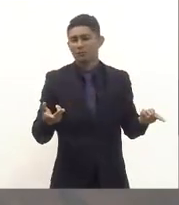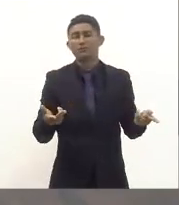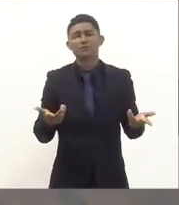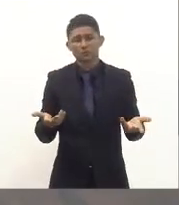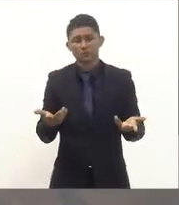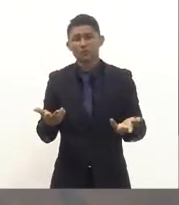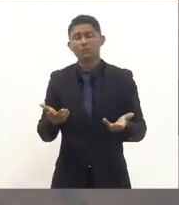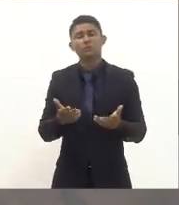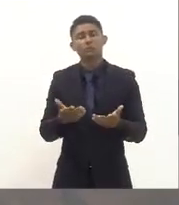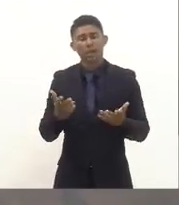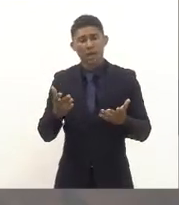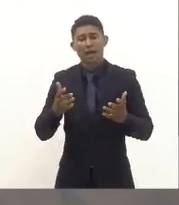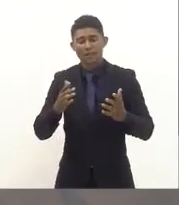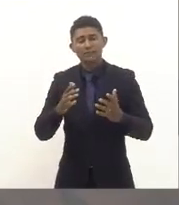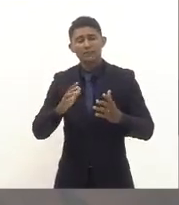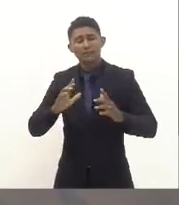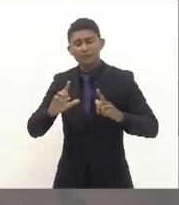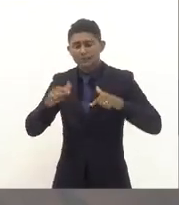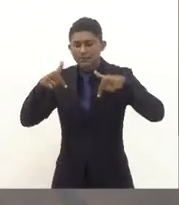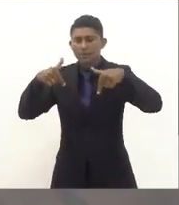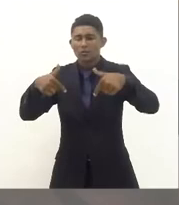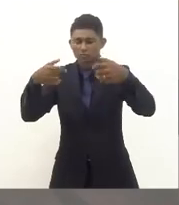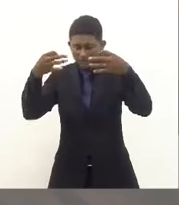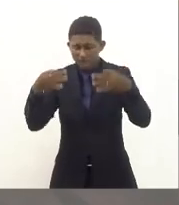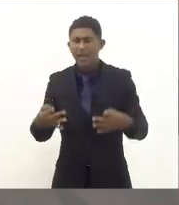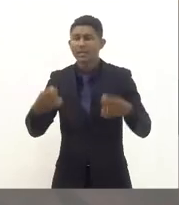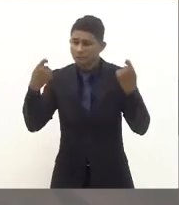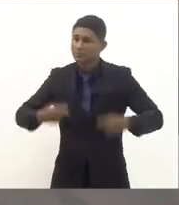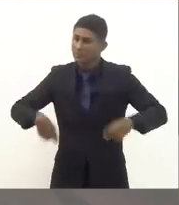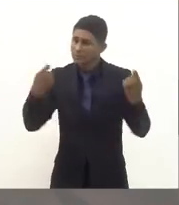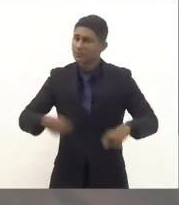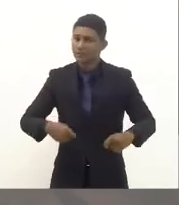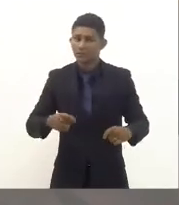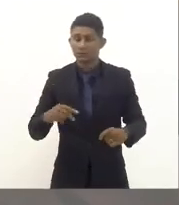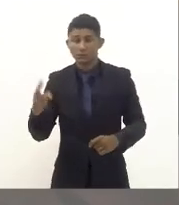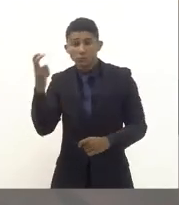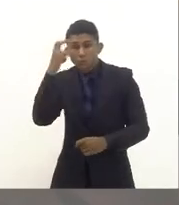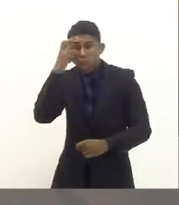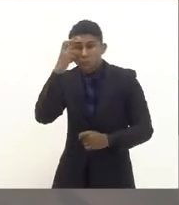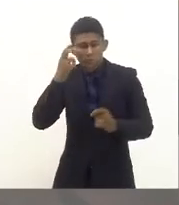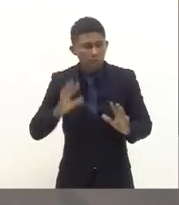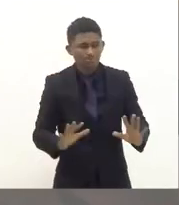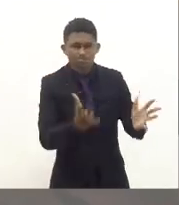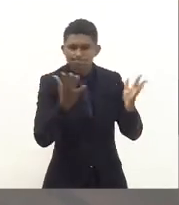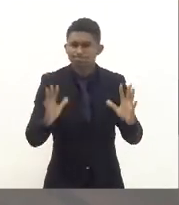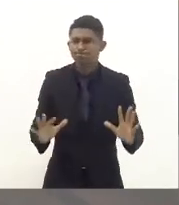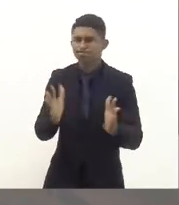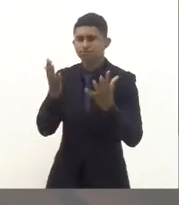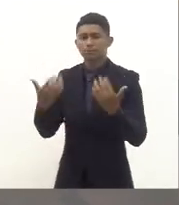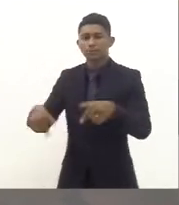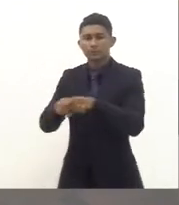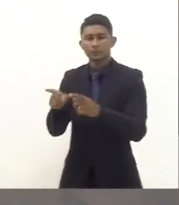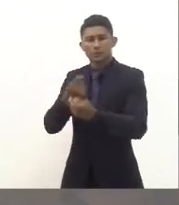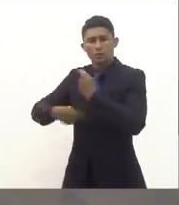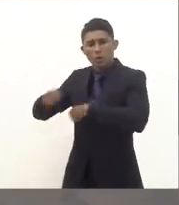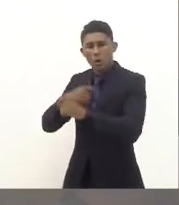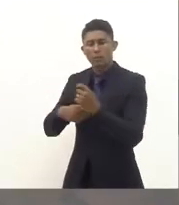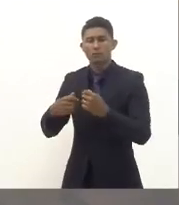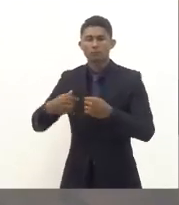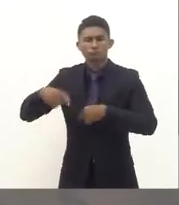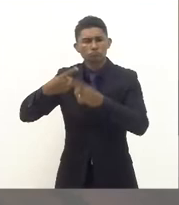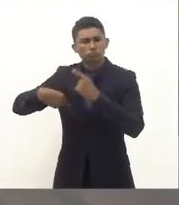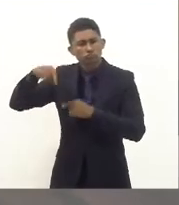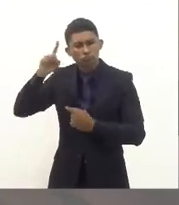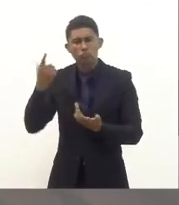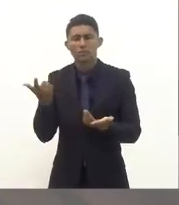ações como essa que a gente só fomentar a cultura na o desenvolvimento econômico social